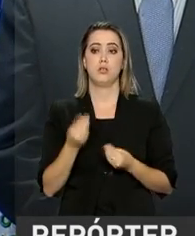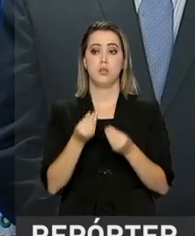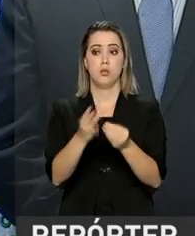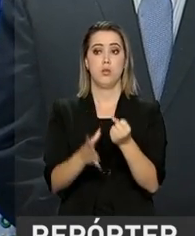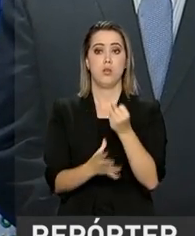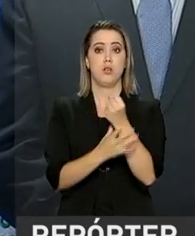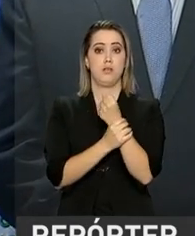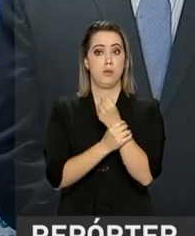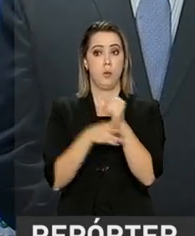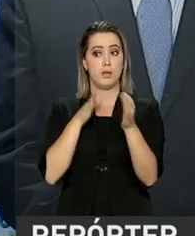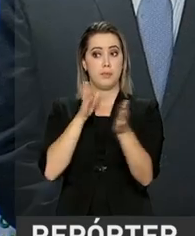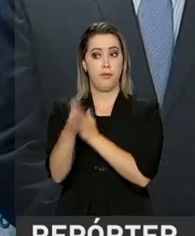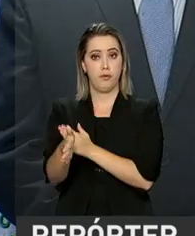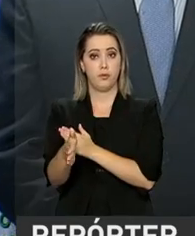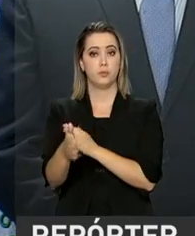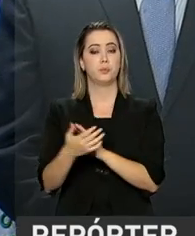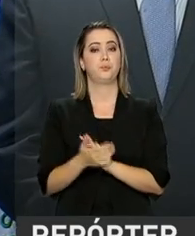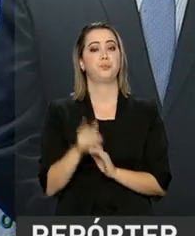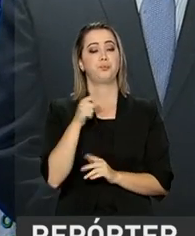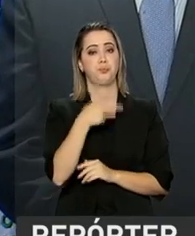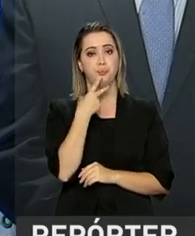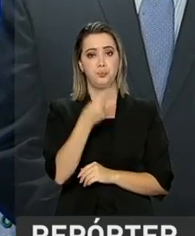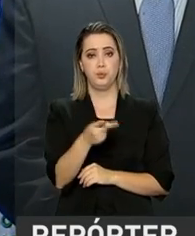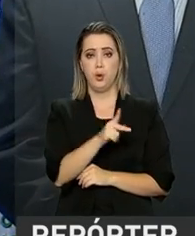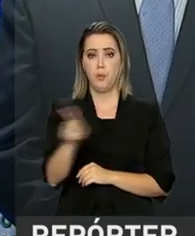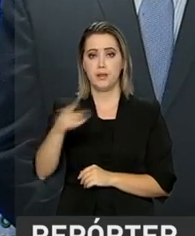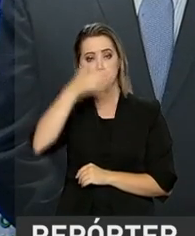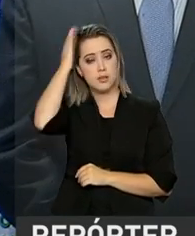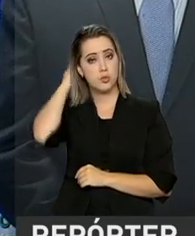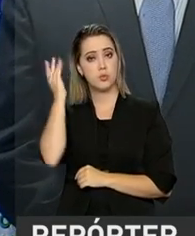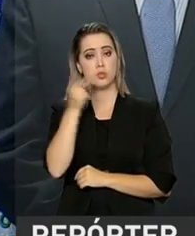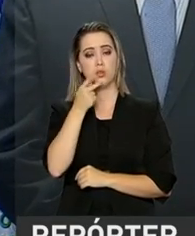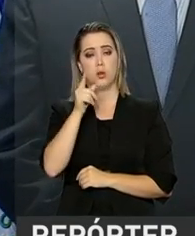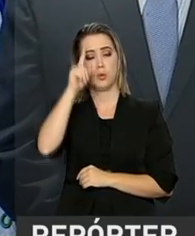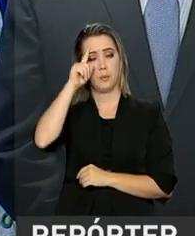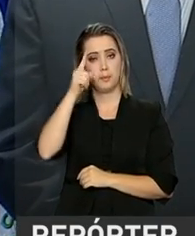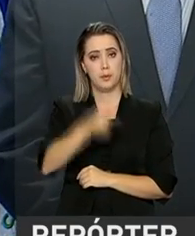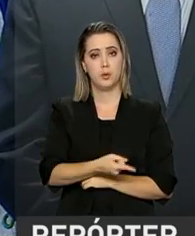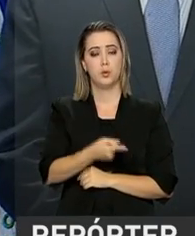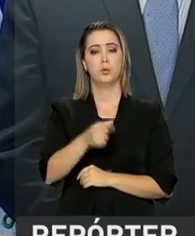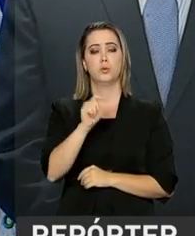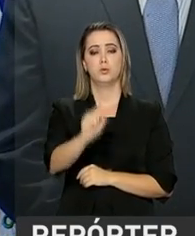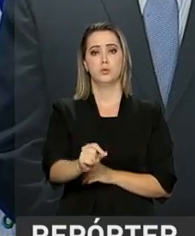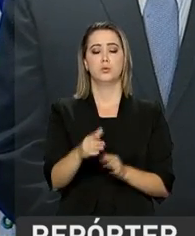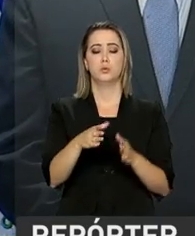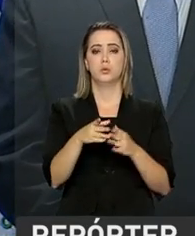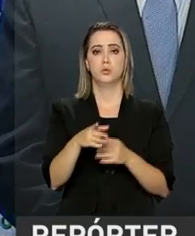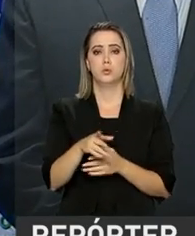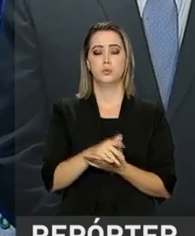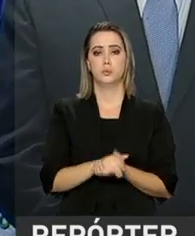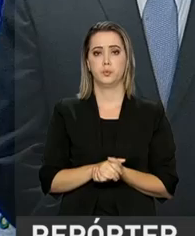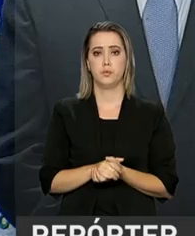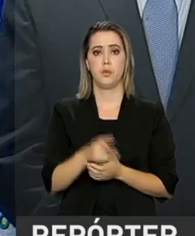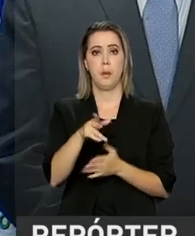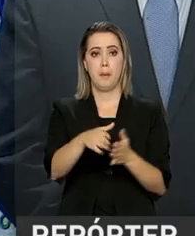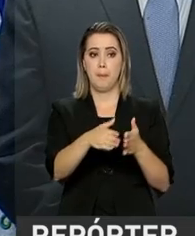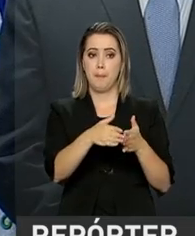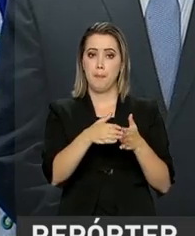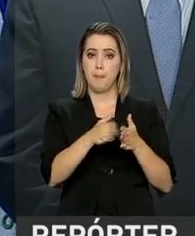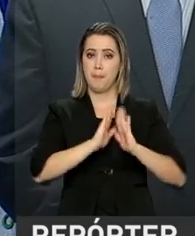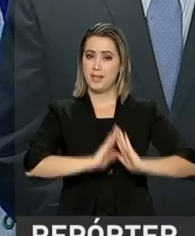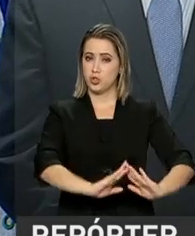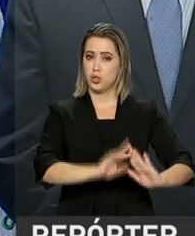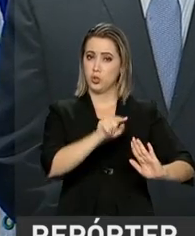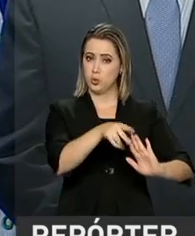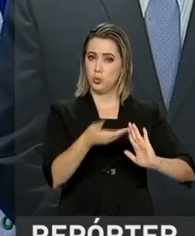sua evacuação senhor presidente da república decretou repito por solicitação do